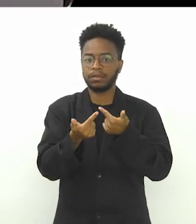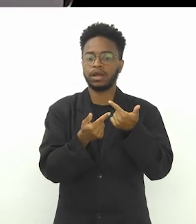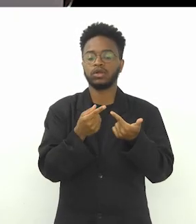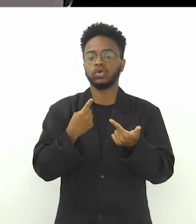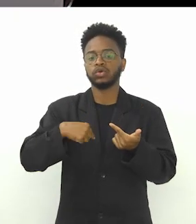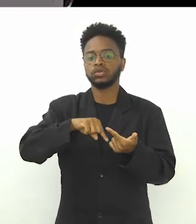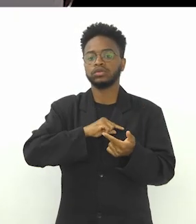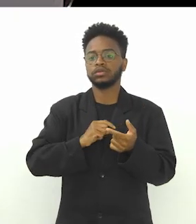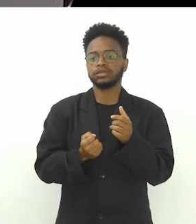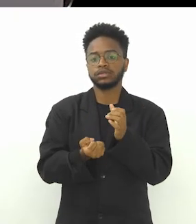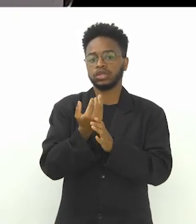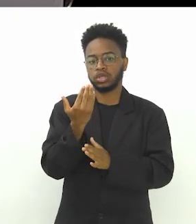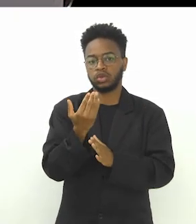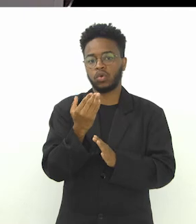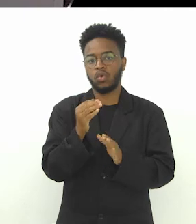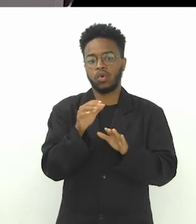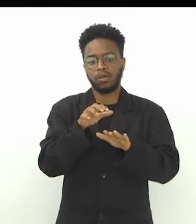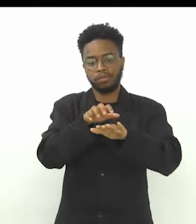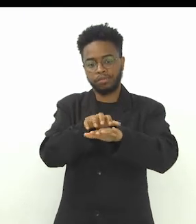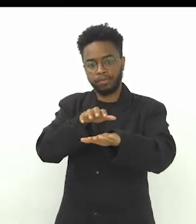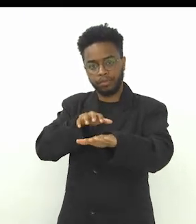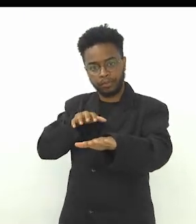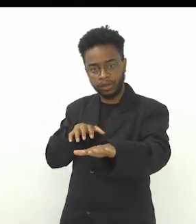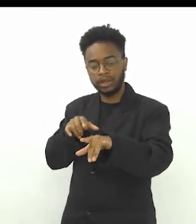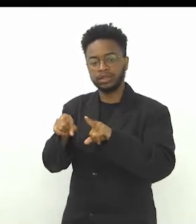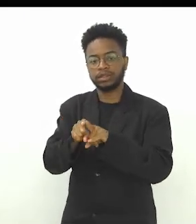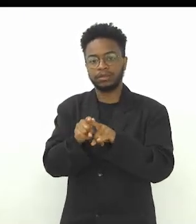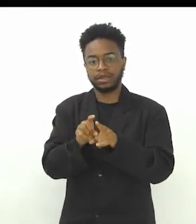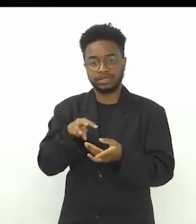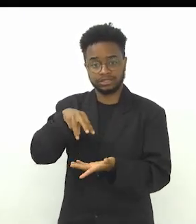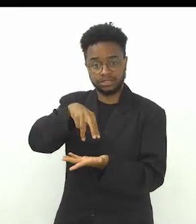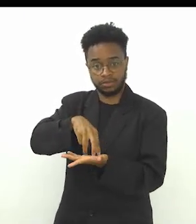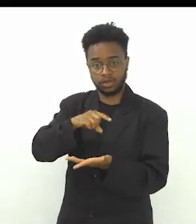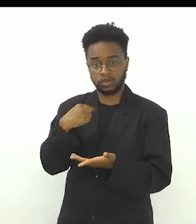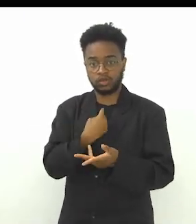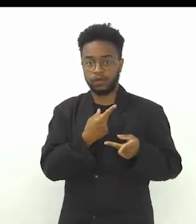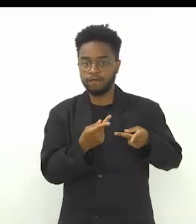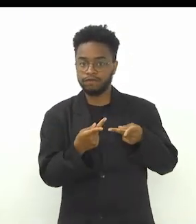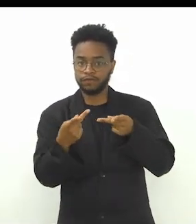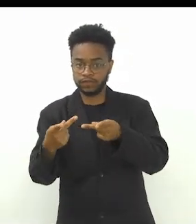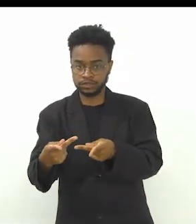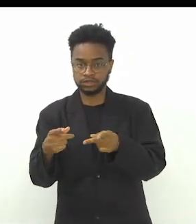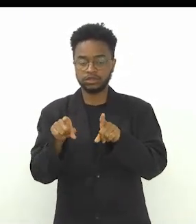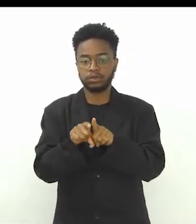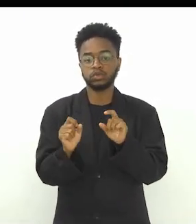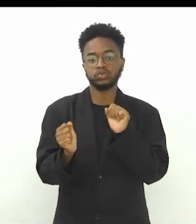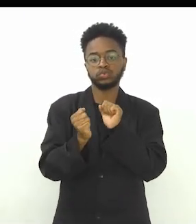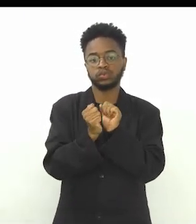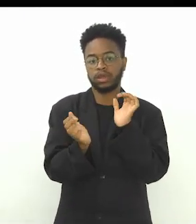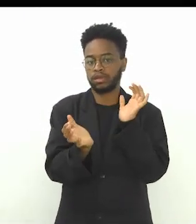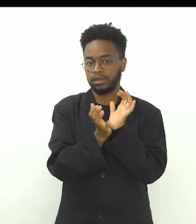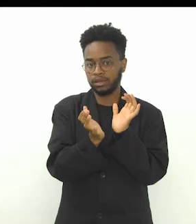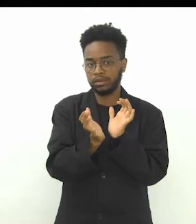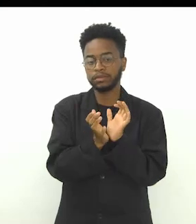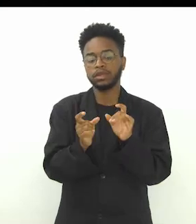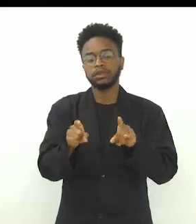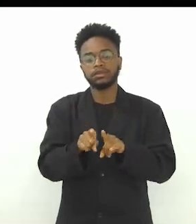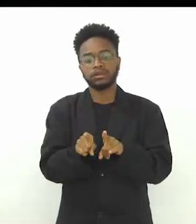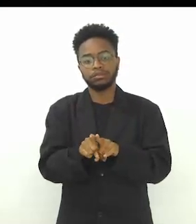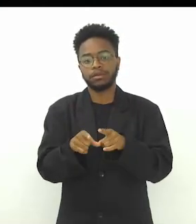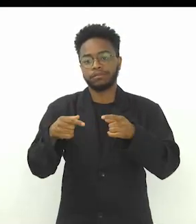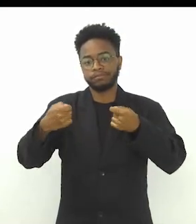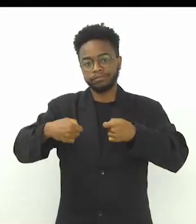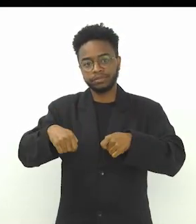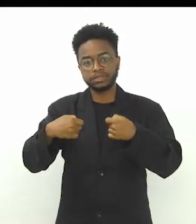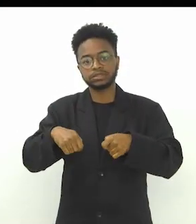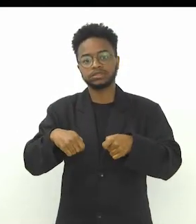gente, além de ter feito as alegorias, a gente tem que ir para Sapucaí, a gente se junta com a equipe da Sapucaí, a gente